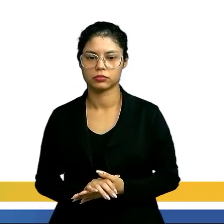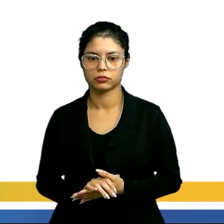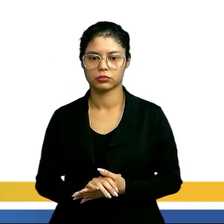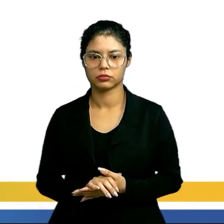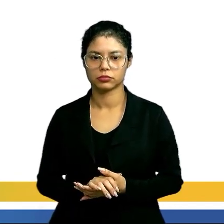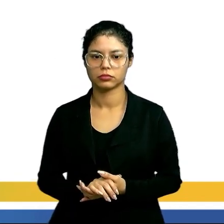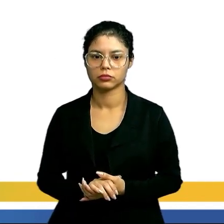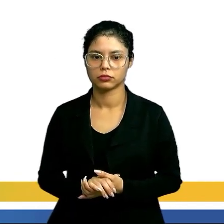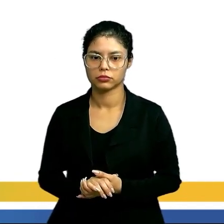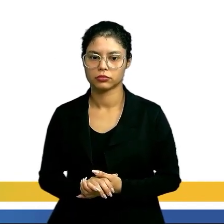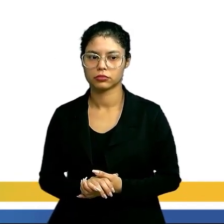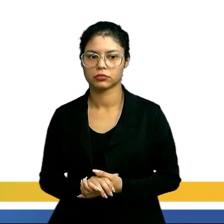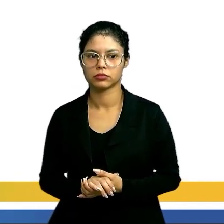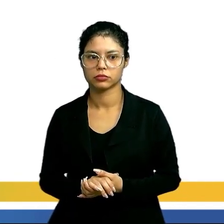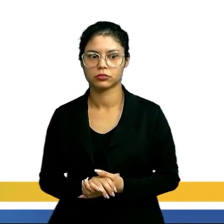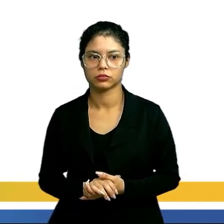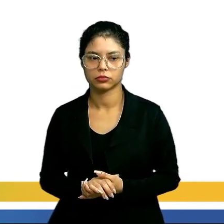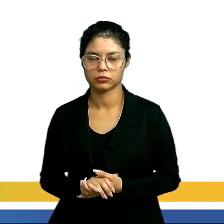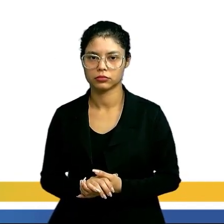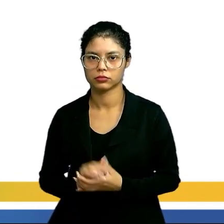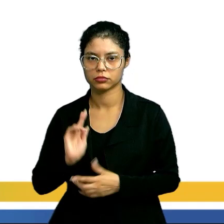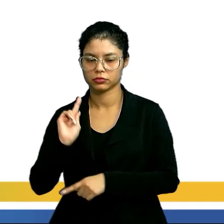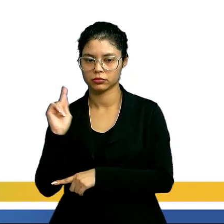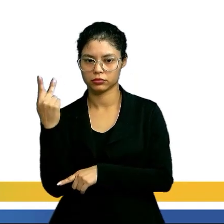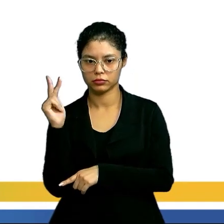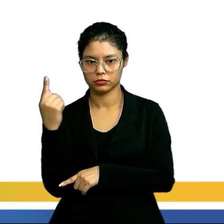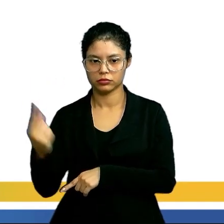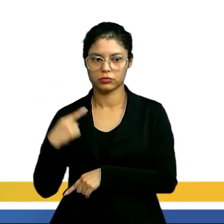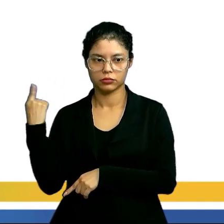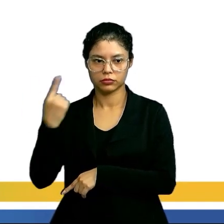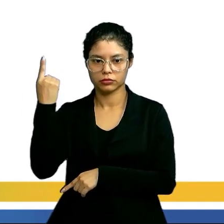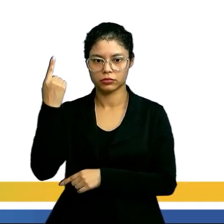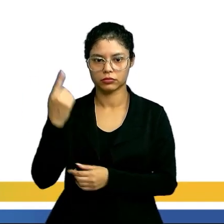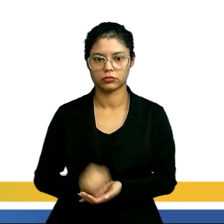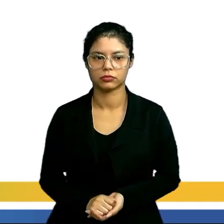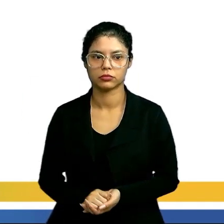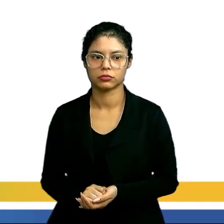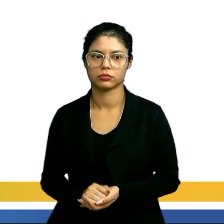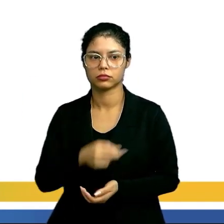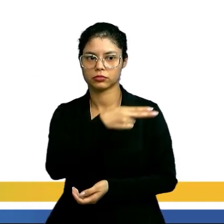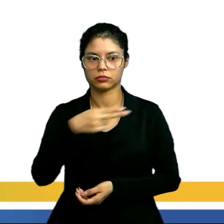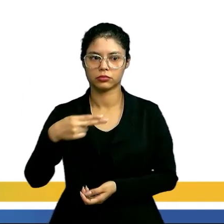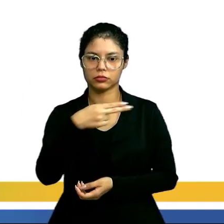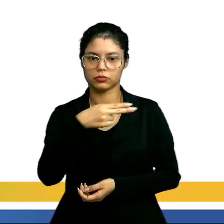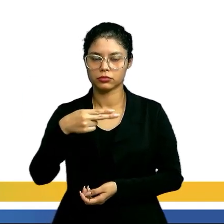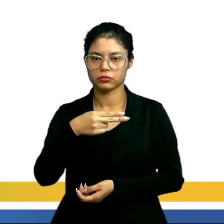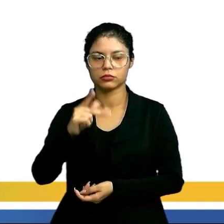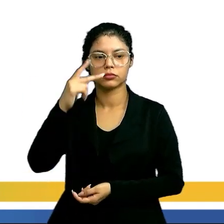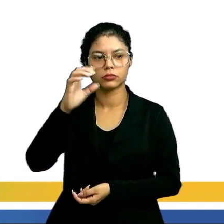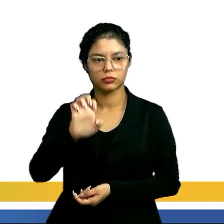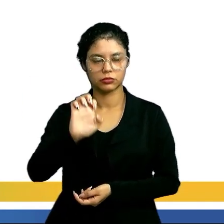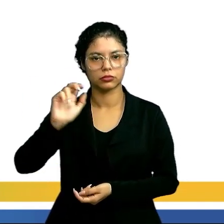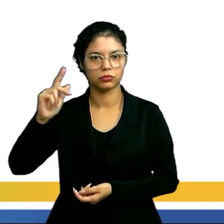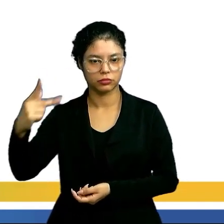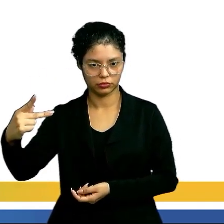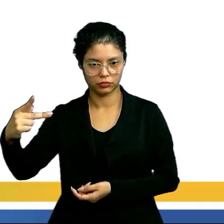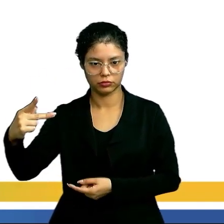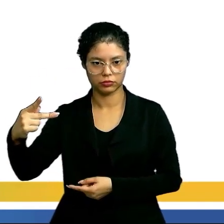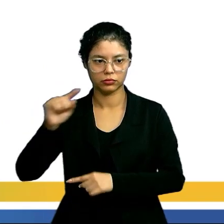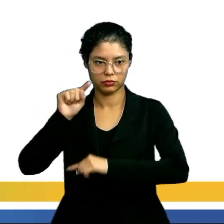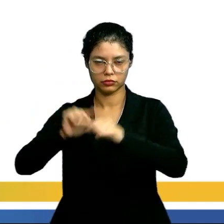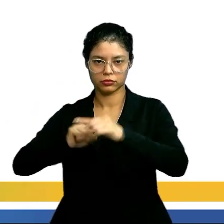tanto gravitacional como elástica. Vamos conhecer cada uma delas. A energia cinética é aquela energia associada